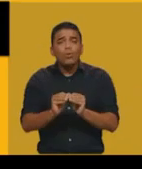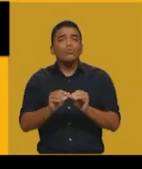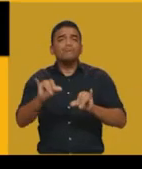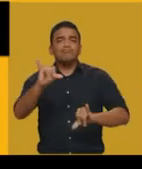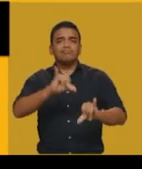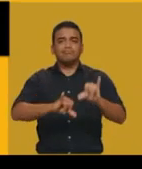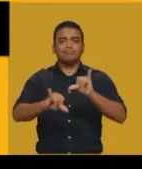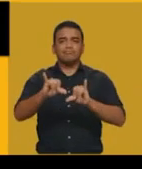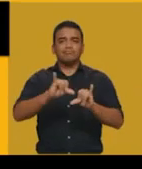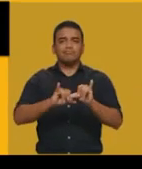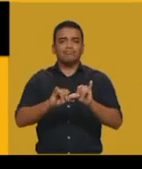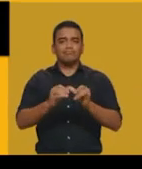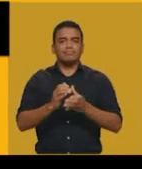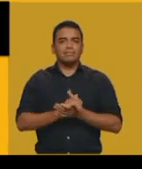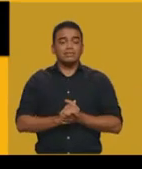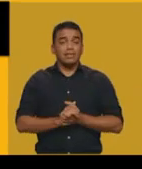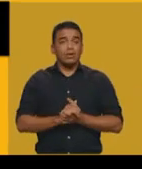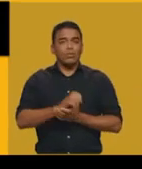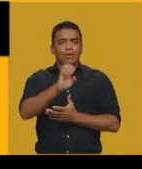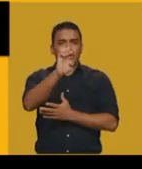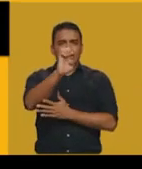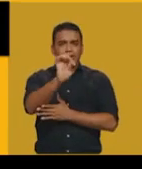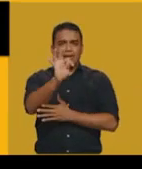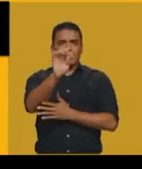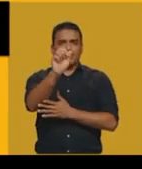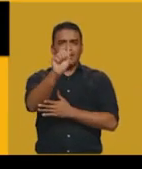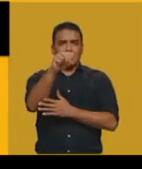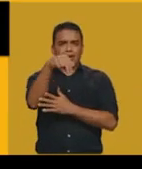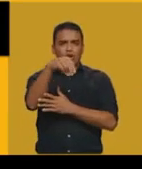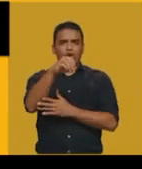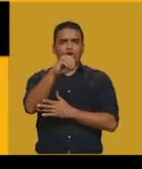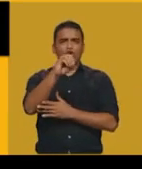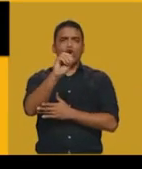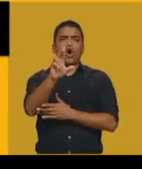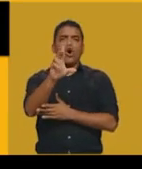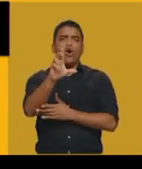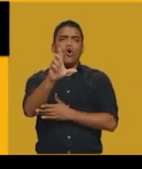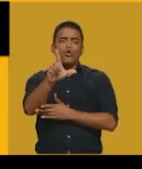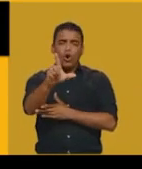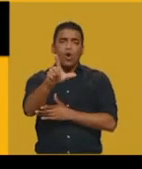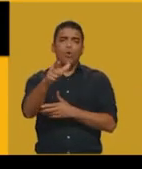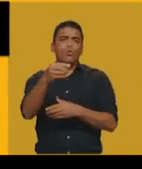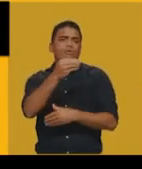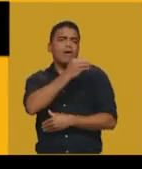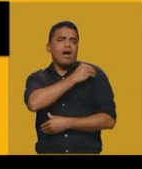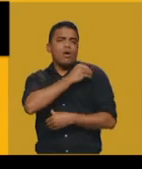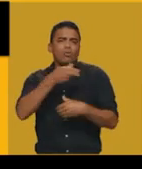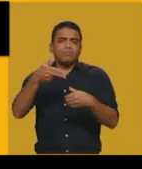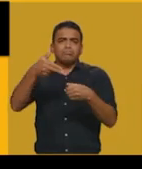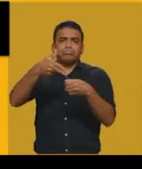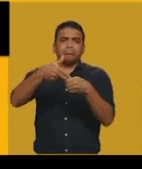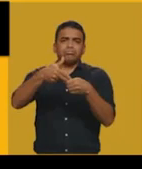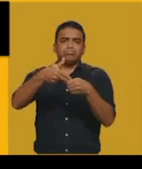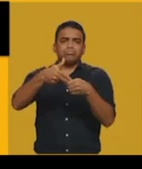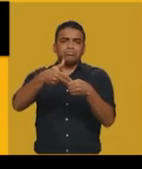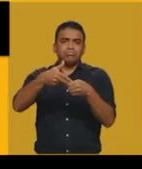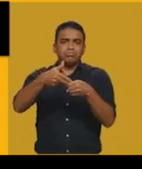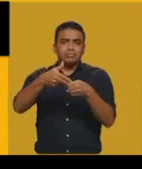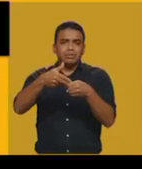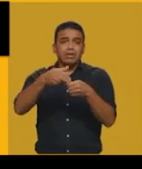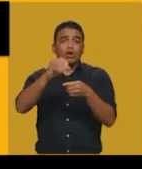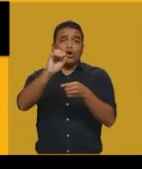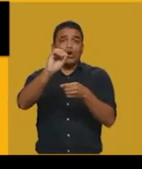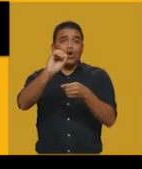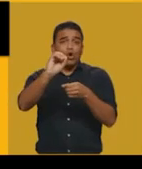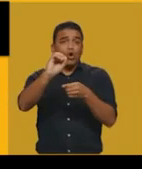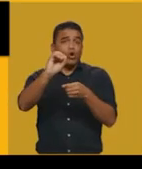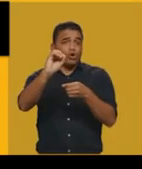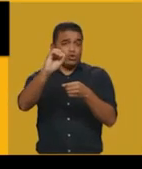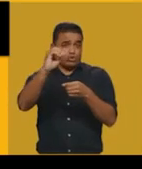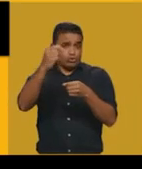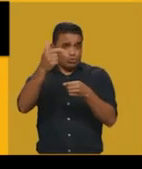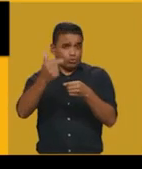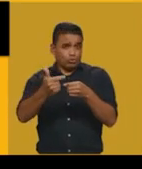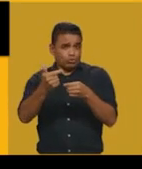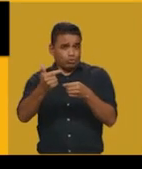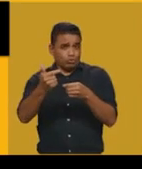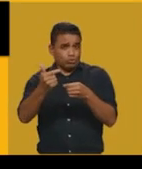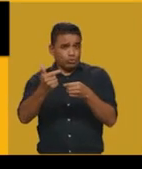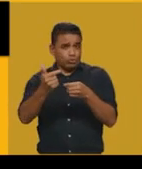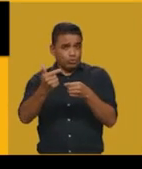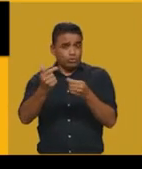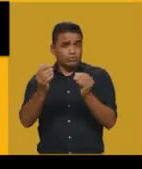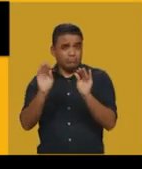combustão do etanol. Então, o etanol, né, o combustível, ele reage com o oxigênio e ele vai formar como